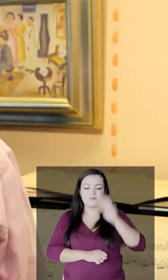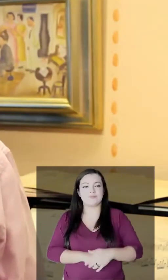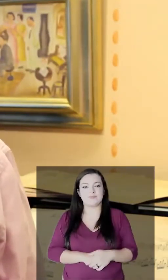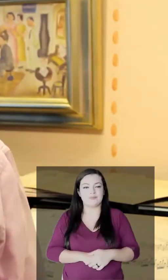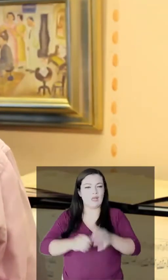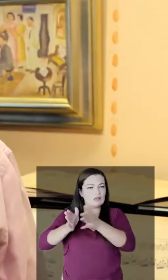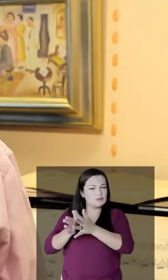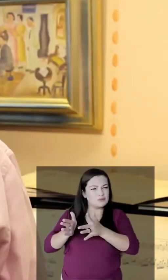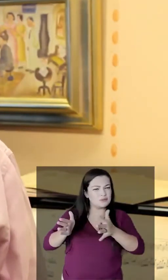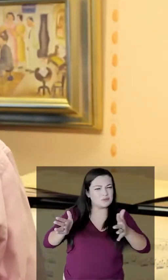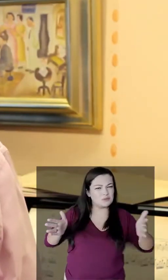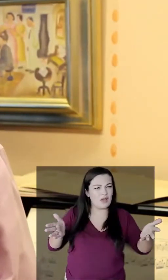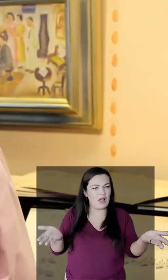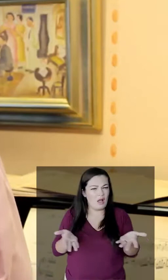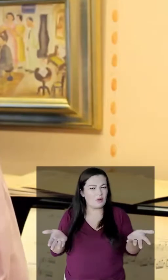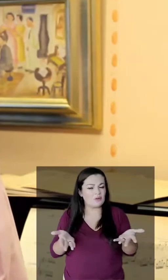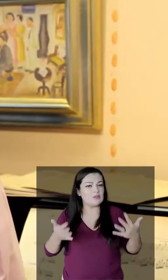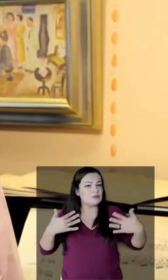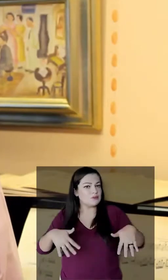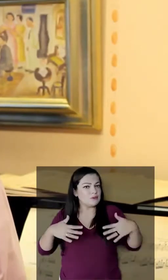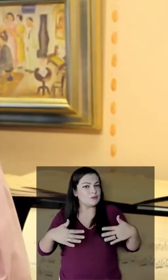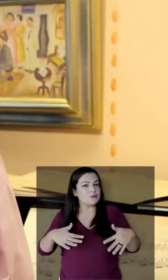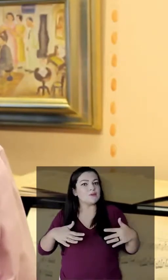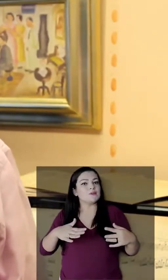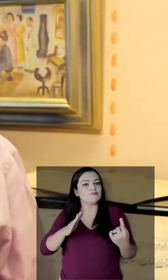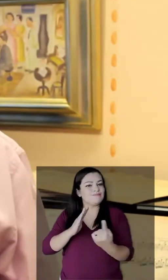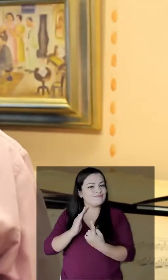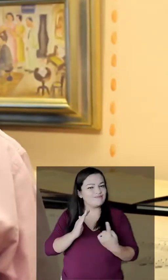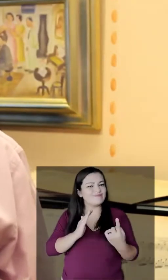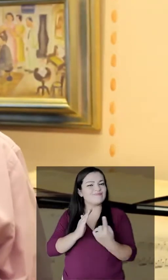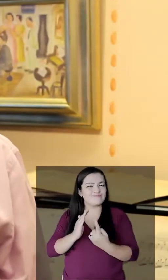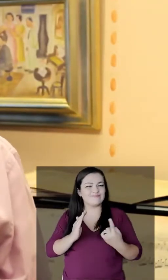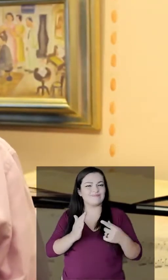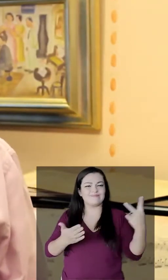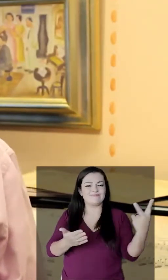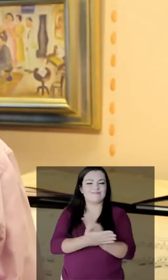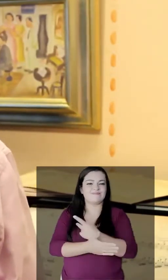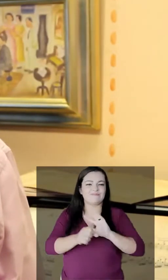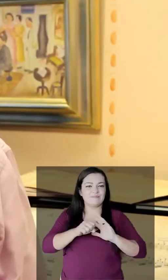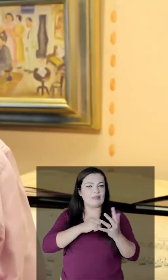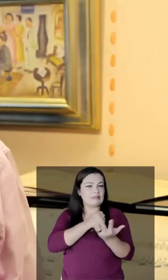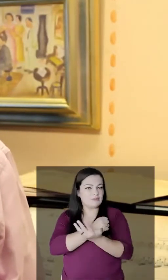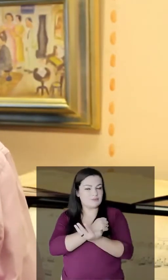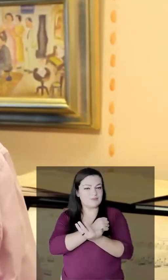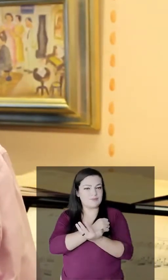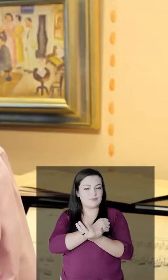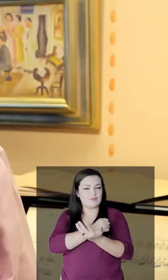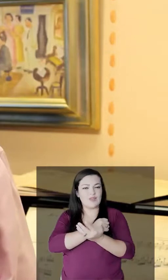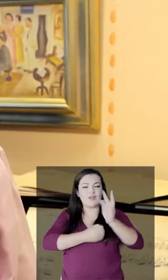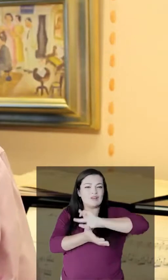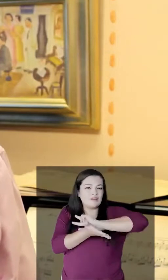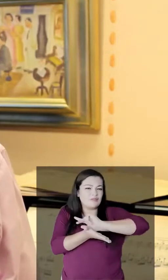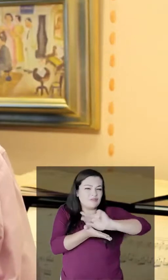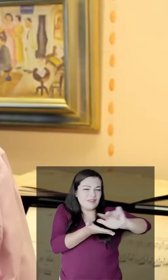Durante esta fase de isolamento social decorrente da pandemia, como as demais instituições do